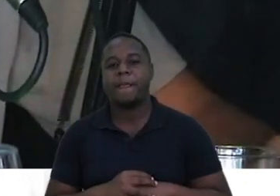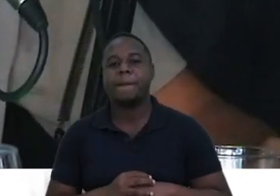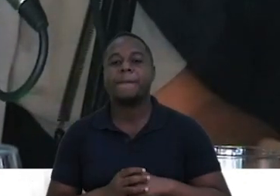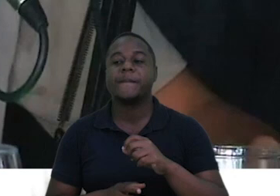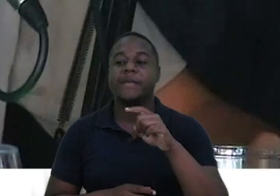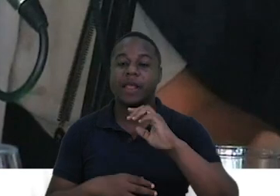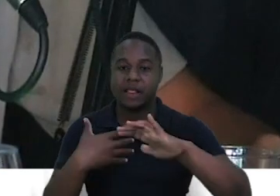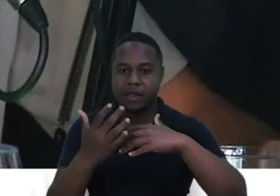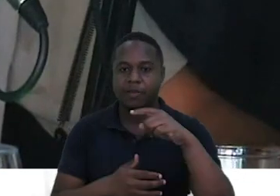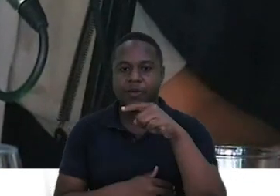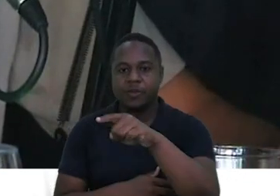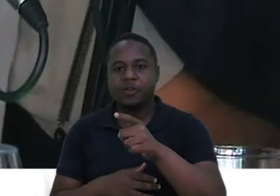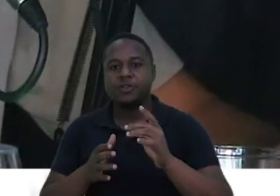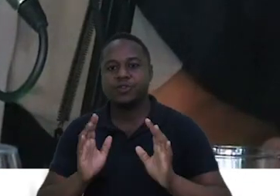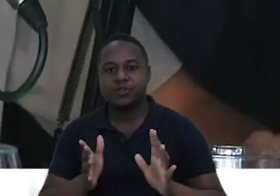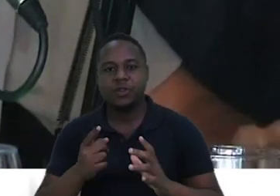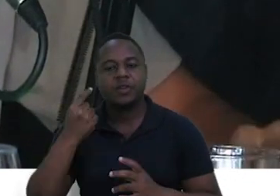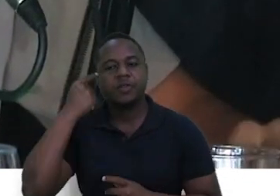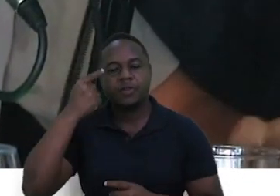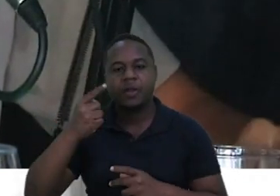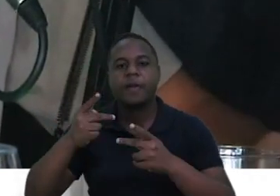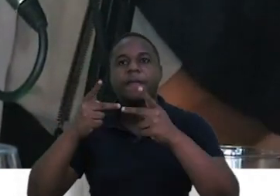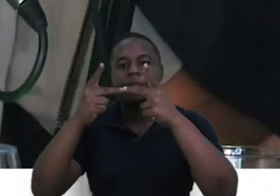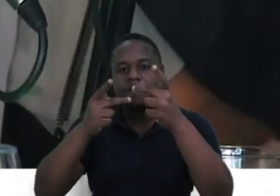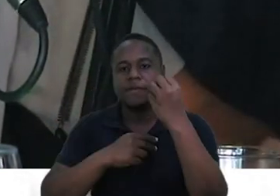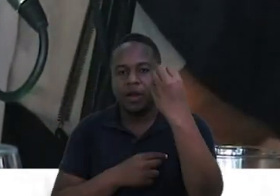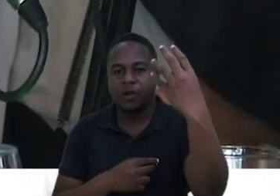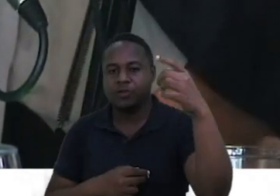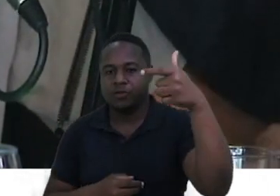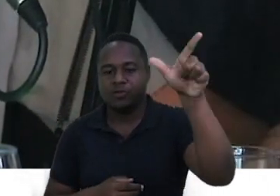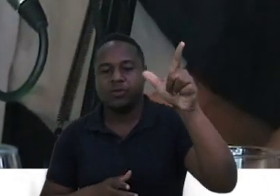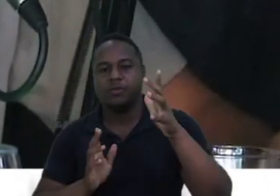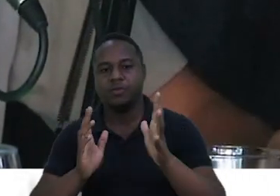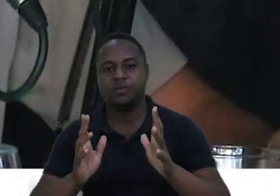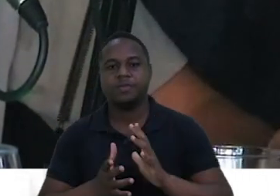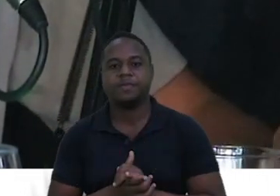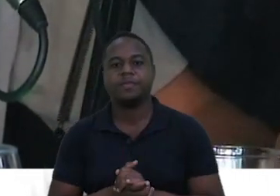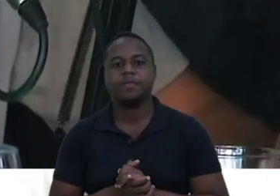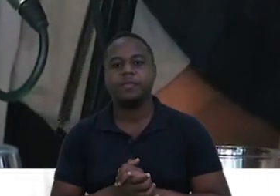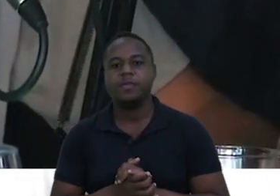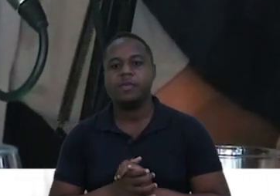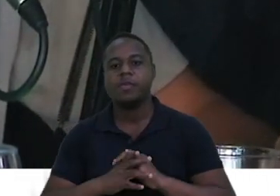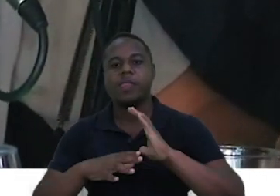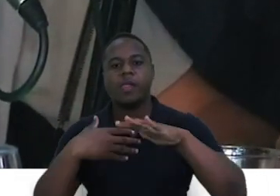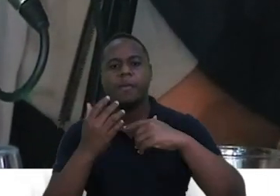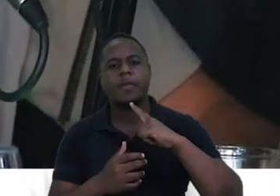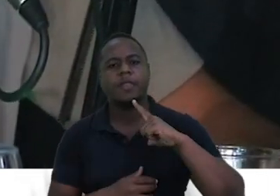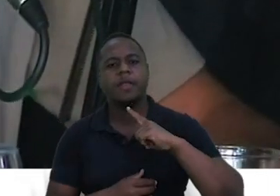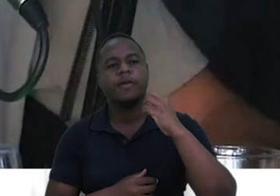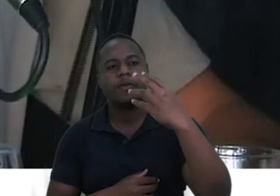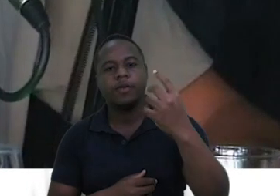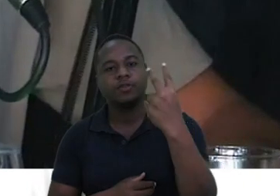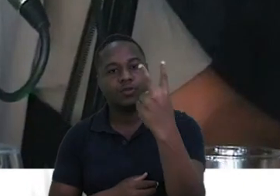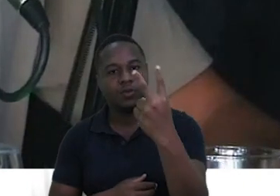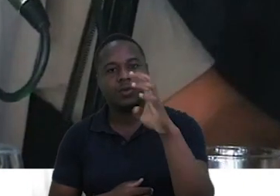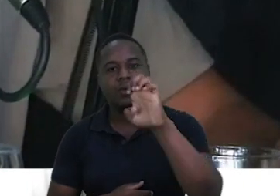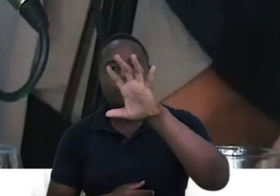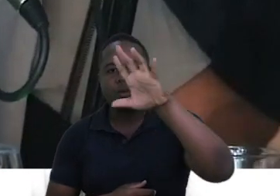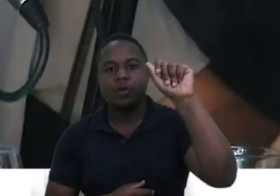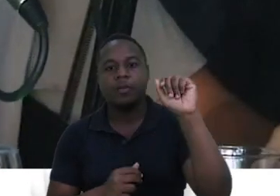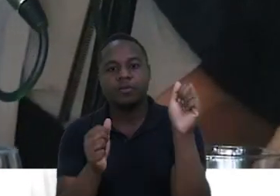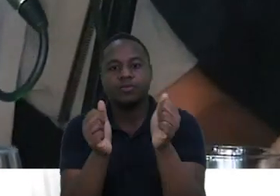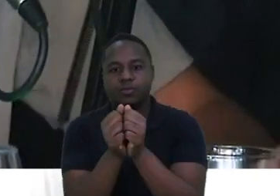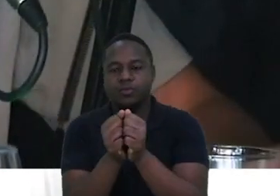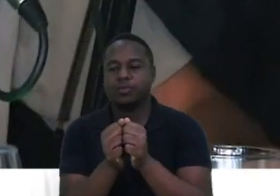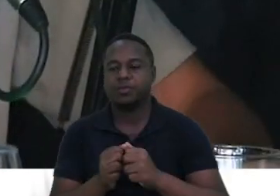dessas experiências, ele já fez outras viagens também. E aí a gente fez duas viagens, né, para a Europa juntos, sim, por